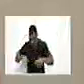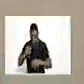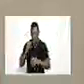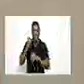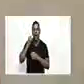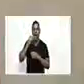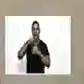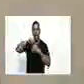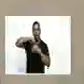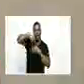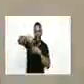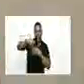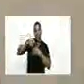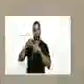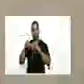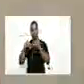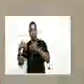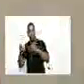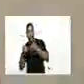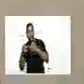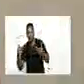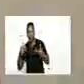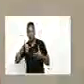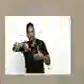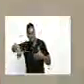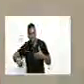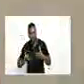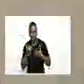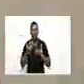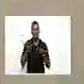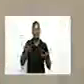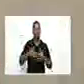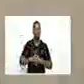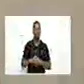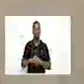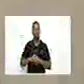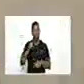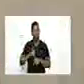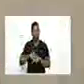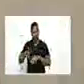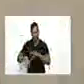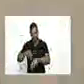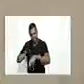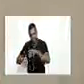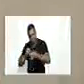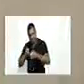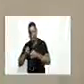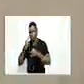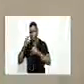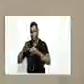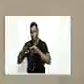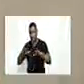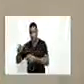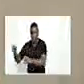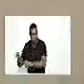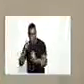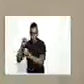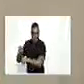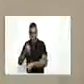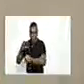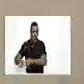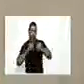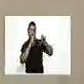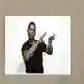latinha ou um plástico para fazer reciclagem então naquele momento que ele fez essa essa limpeza a